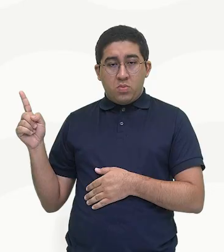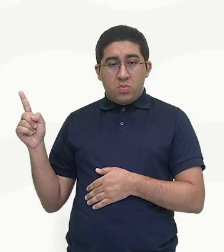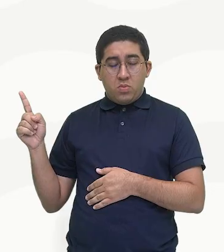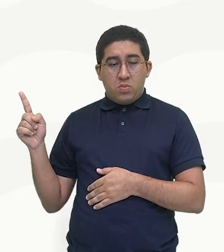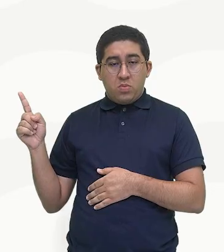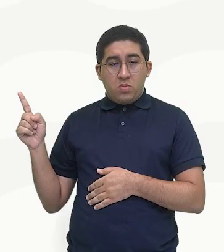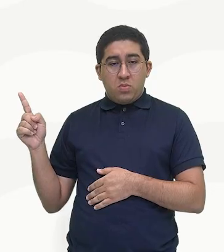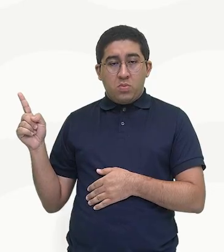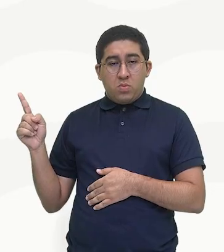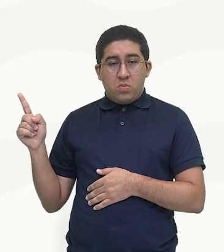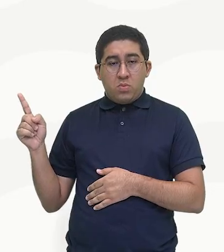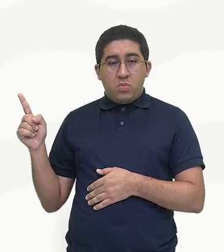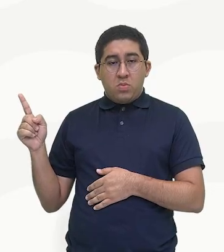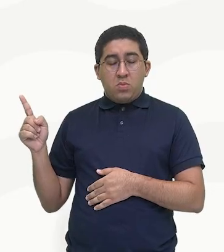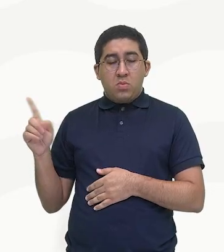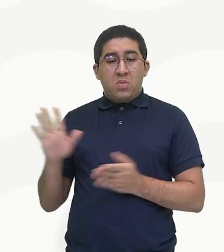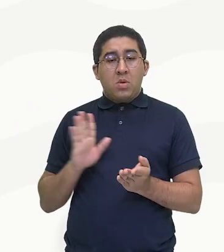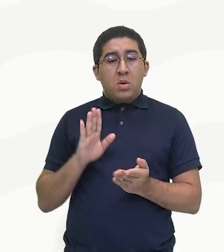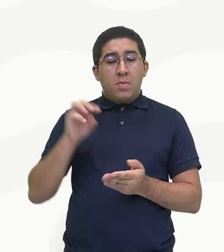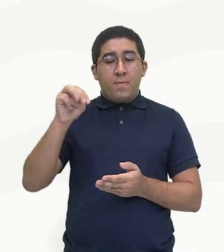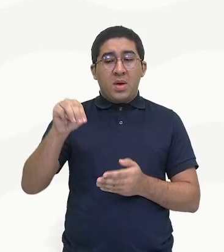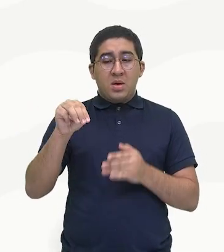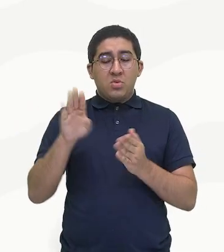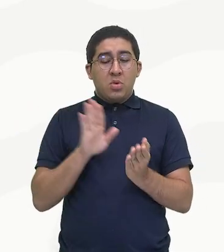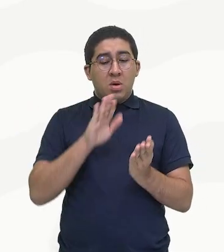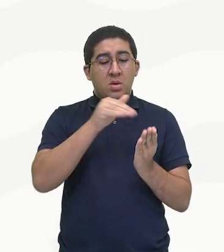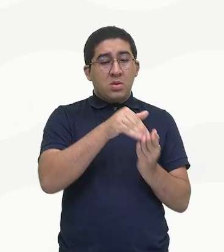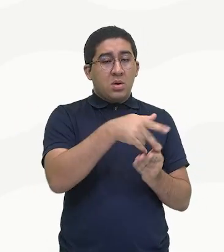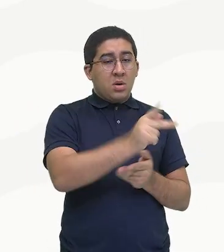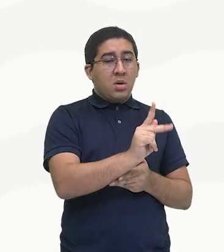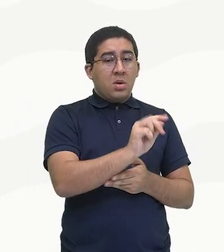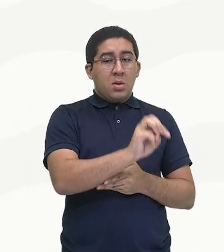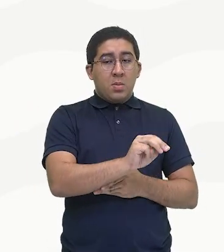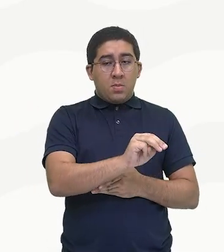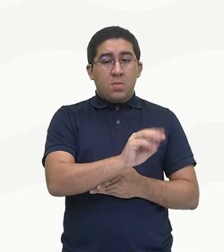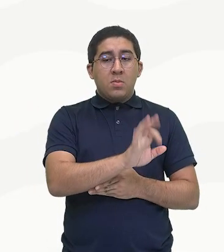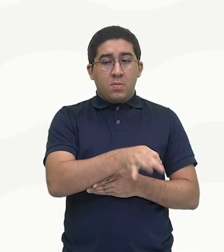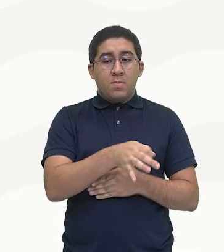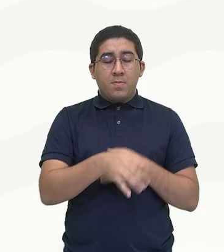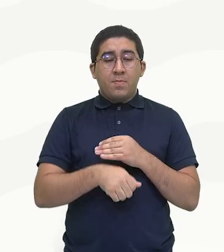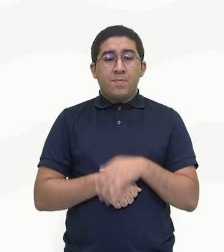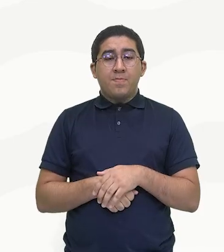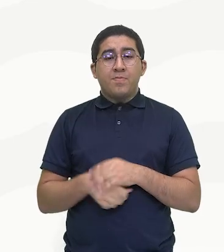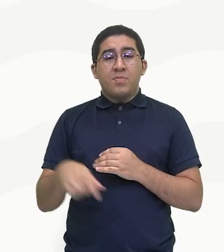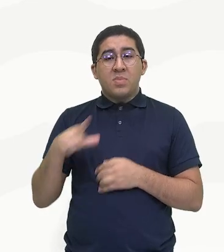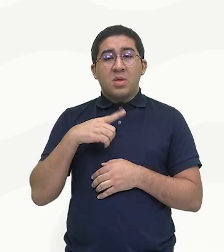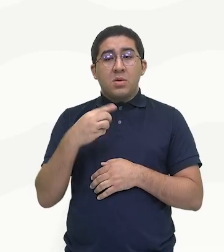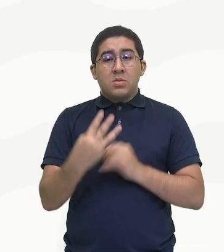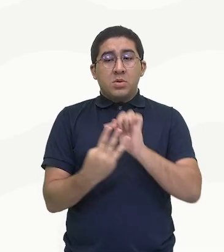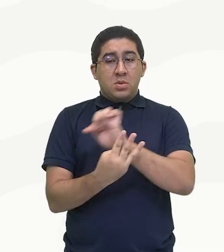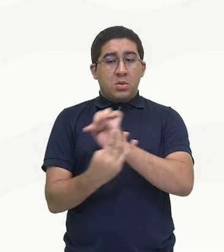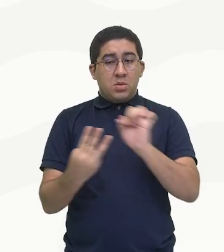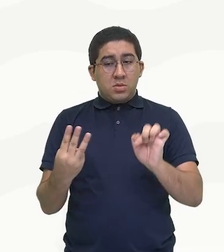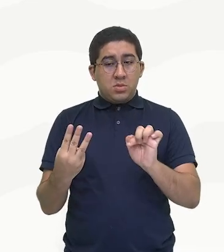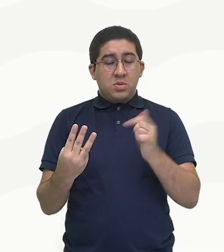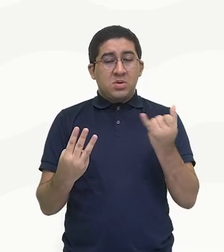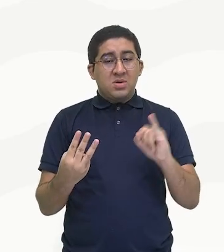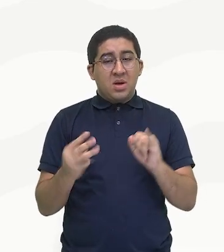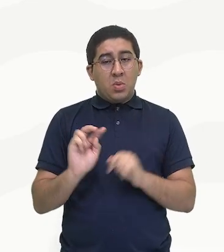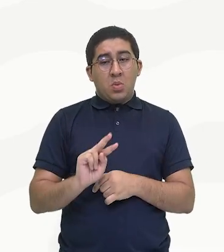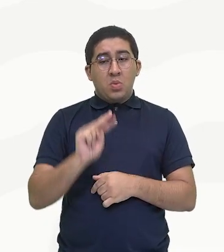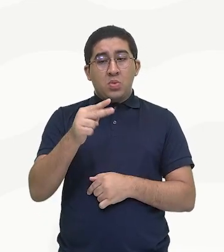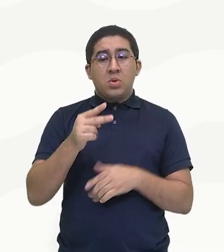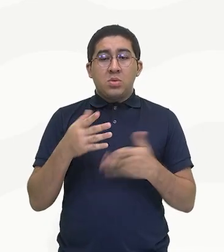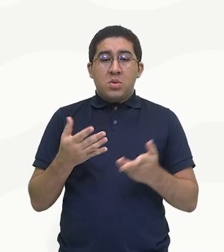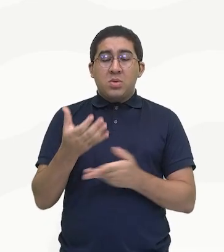medida, até chegar no quilômetro, certo? Então, eu passo aí 3 medidas. Como é ao quadrado, então